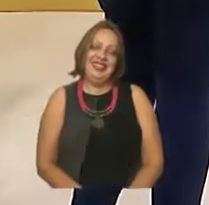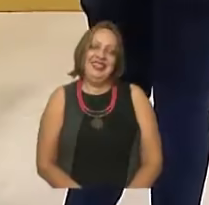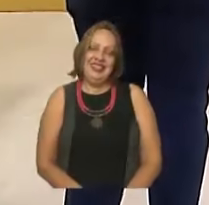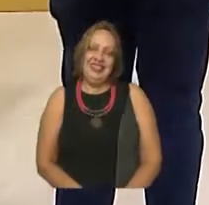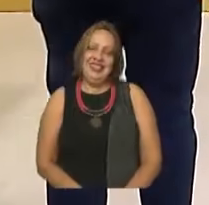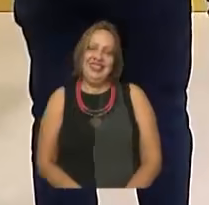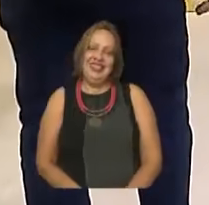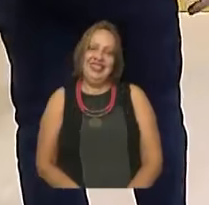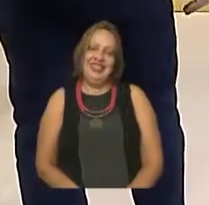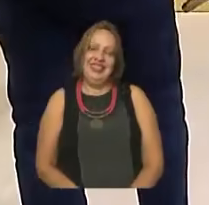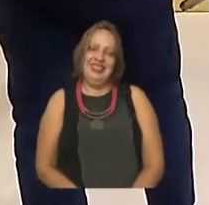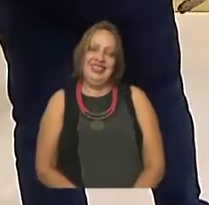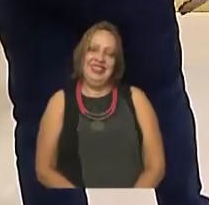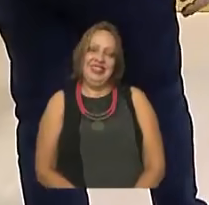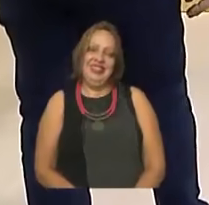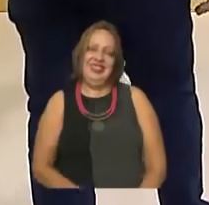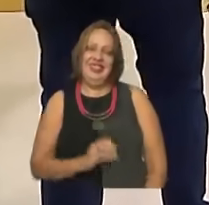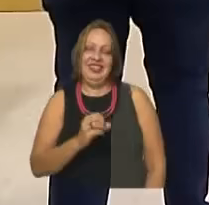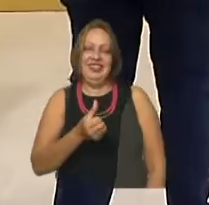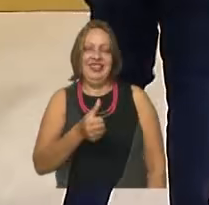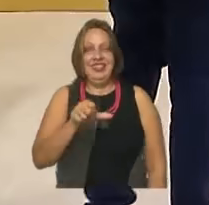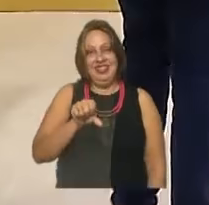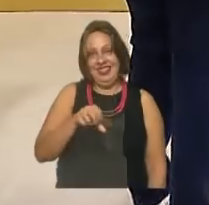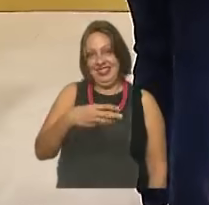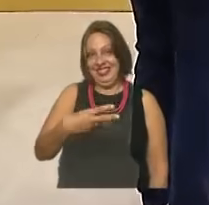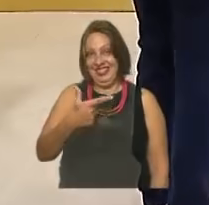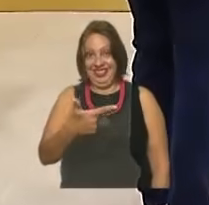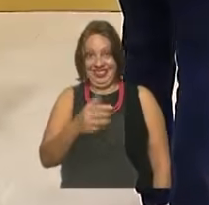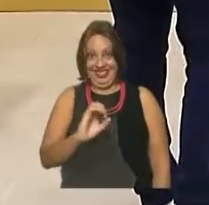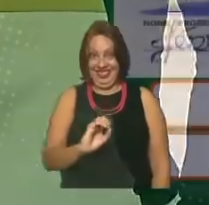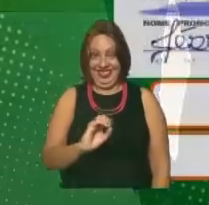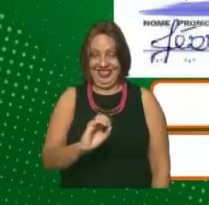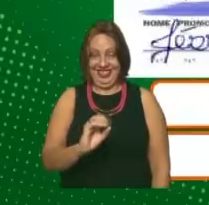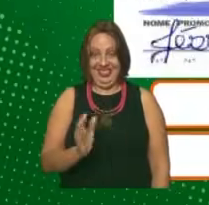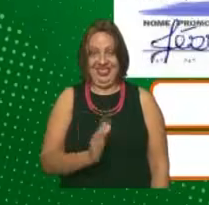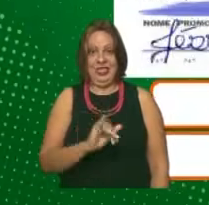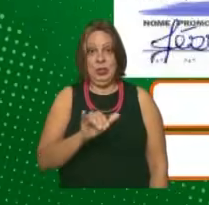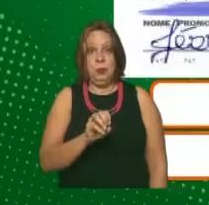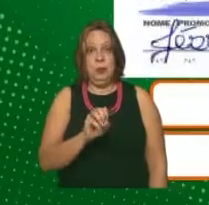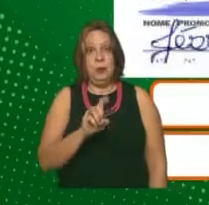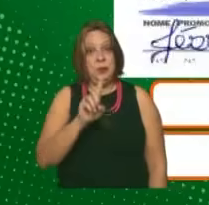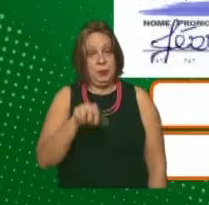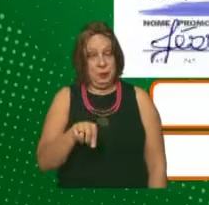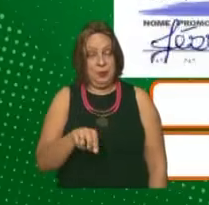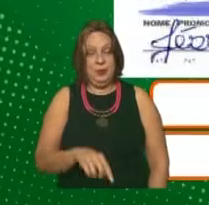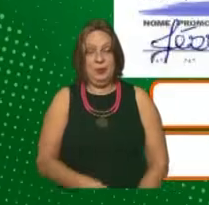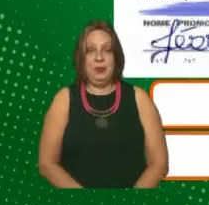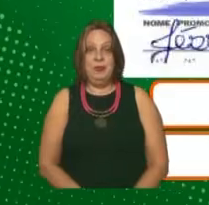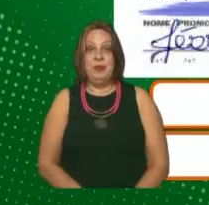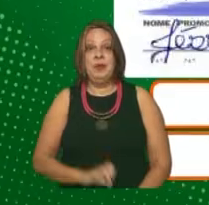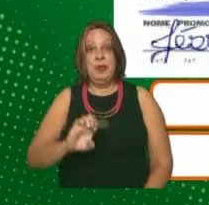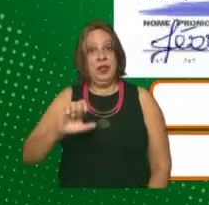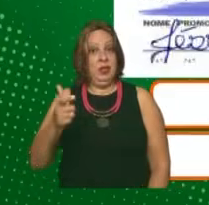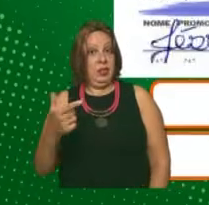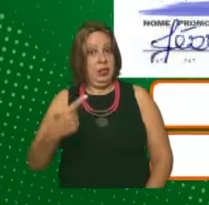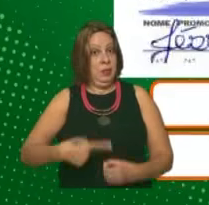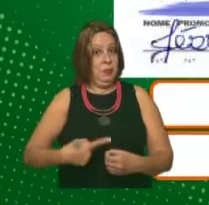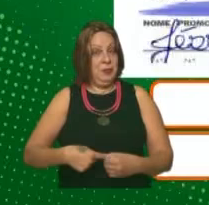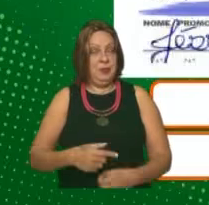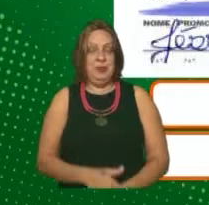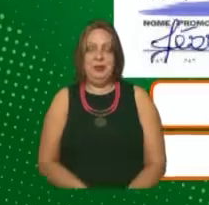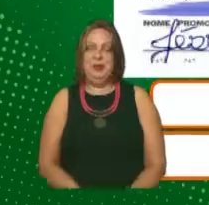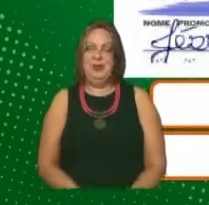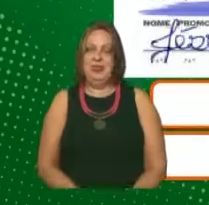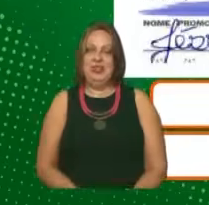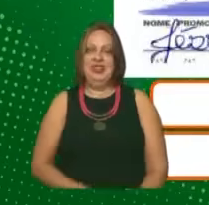pra gente quem leva. Certificado de número 069320, José Jocileno Alves, Estância, cidade Jéssica